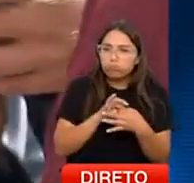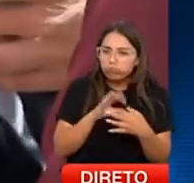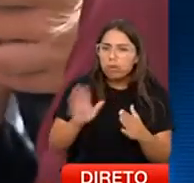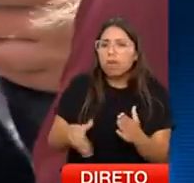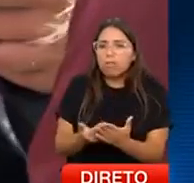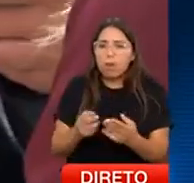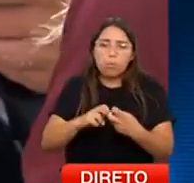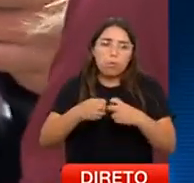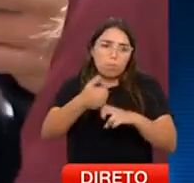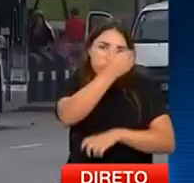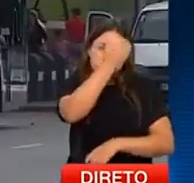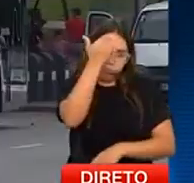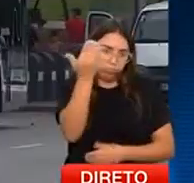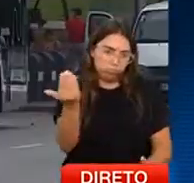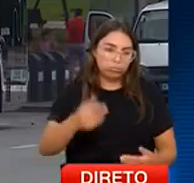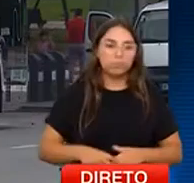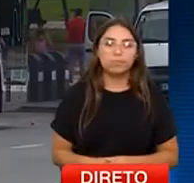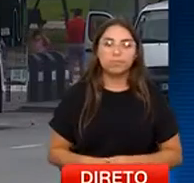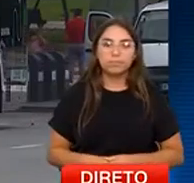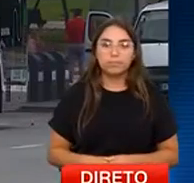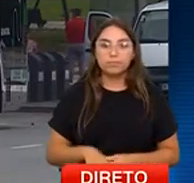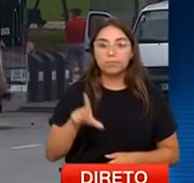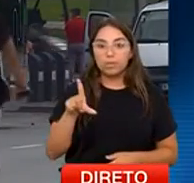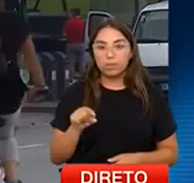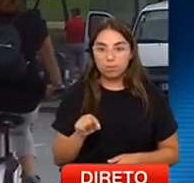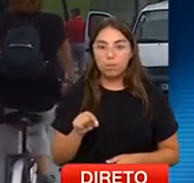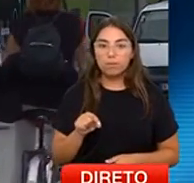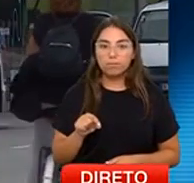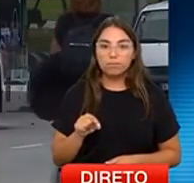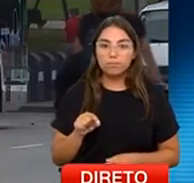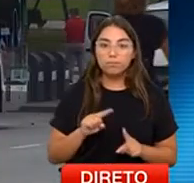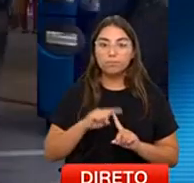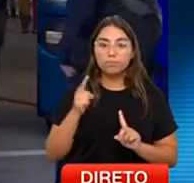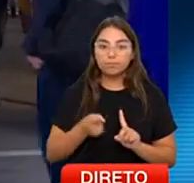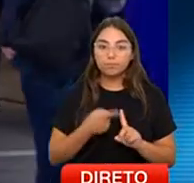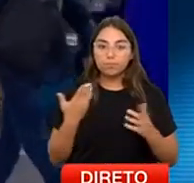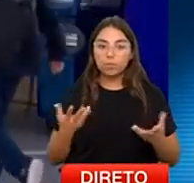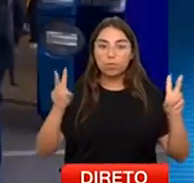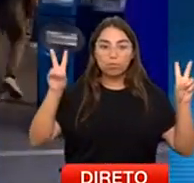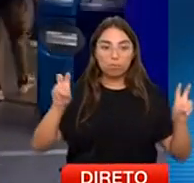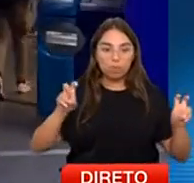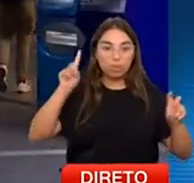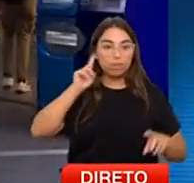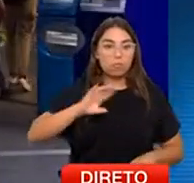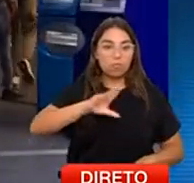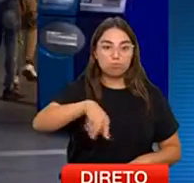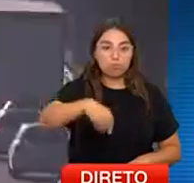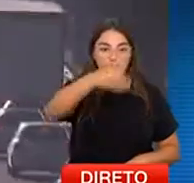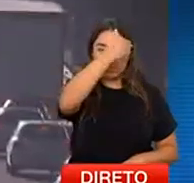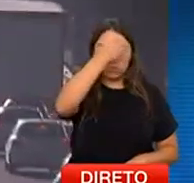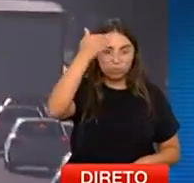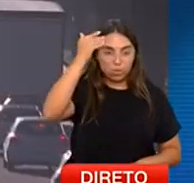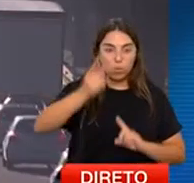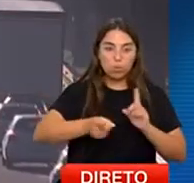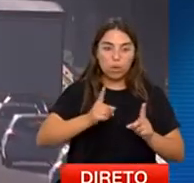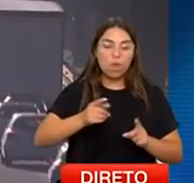de de saúde mental eh e eh o facto de ter assinalado este ano eh como tema para o dia mundial da saúde mental a